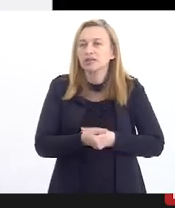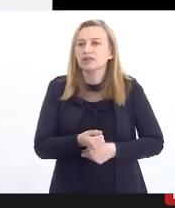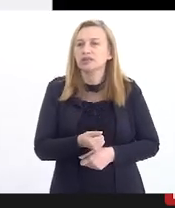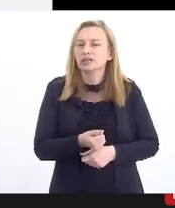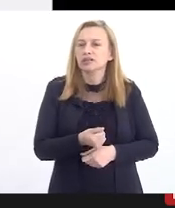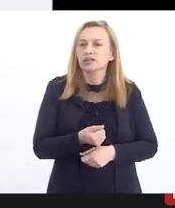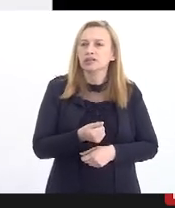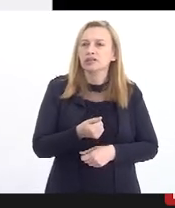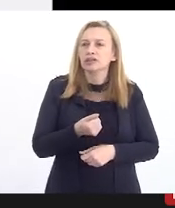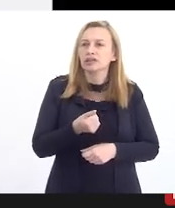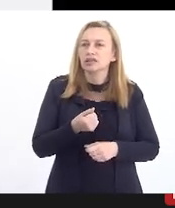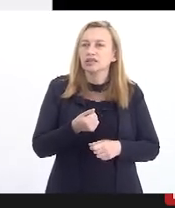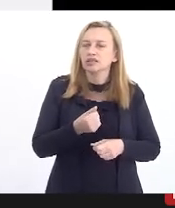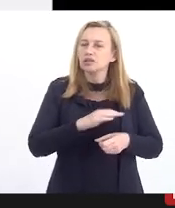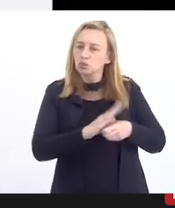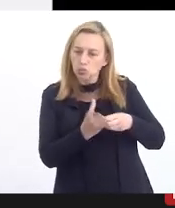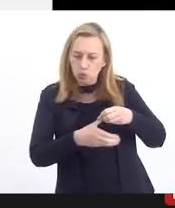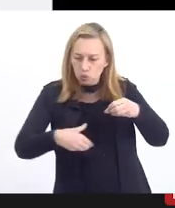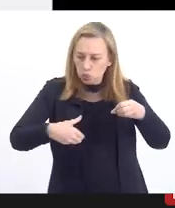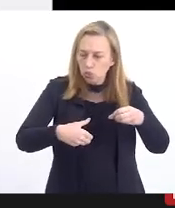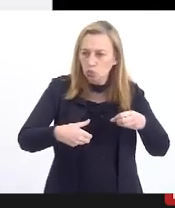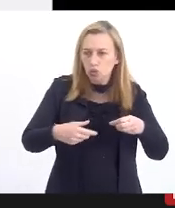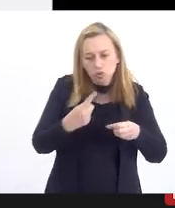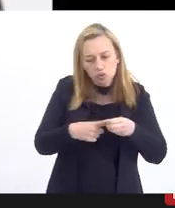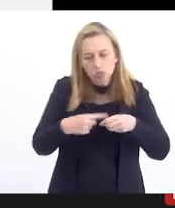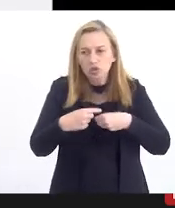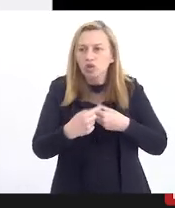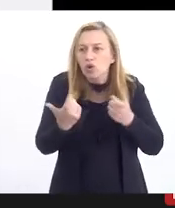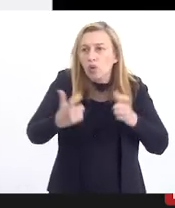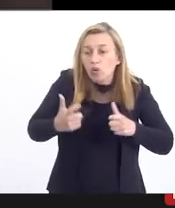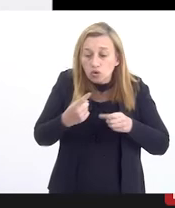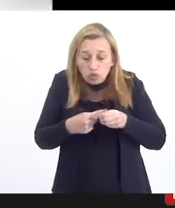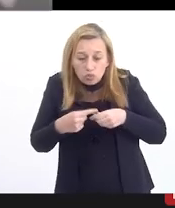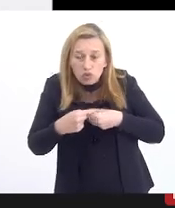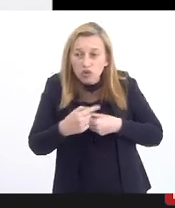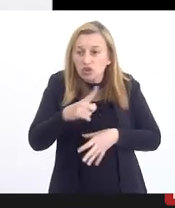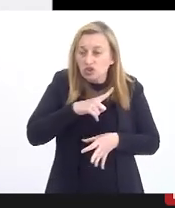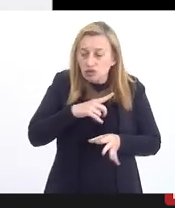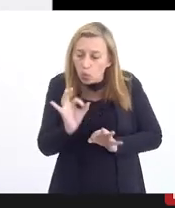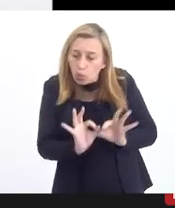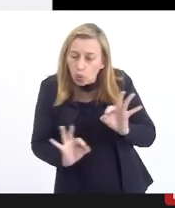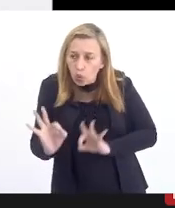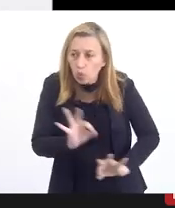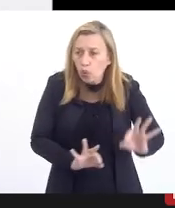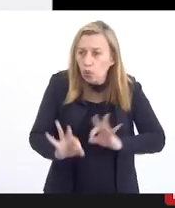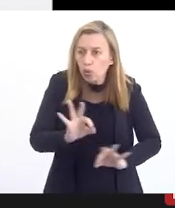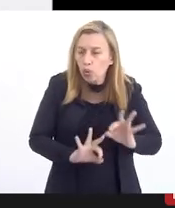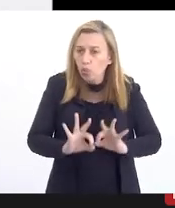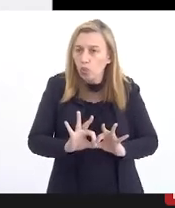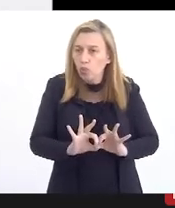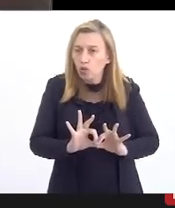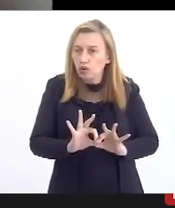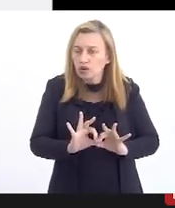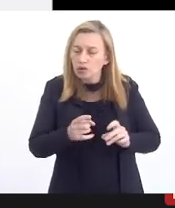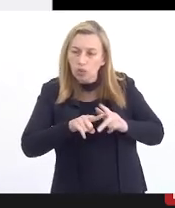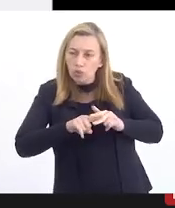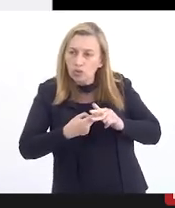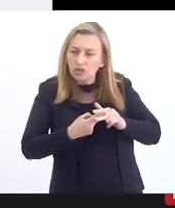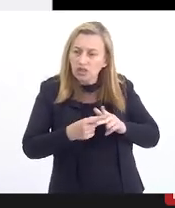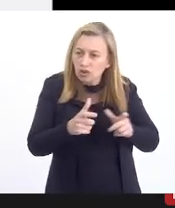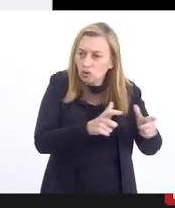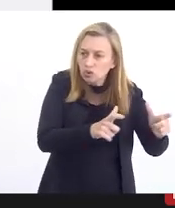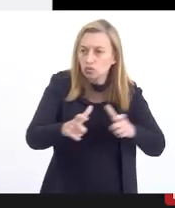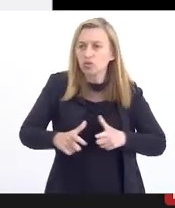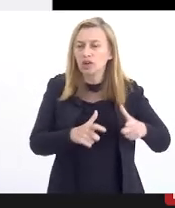ele vai fazer o saneamento nos municípios, onde esses municípios tiverem planejamento e se debruçarem a regularizar os locais,